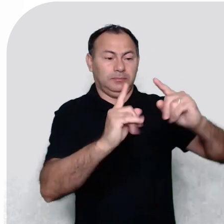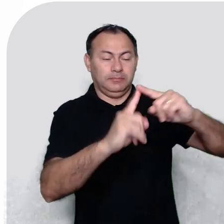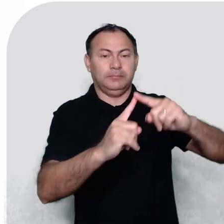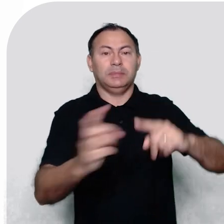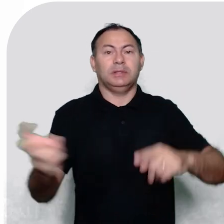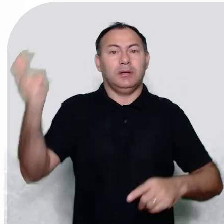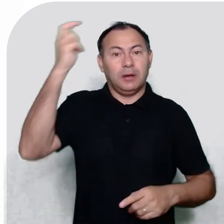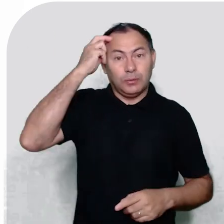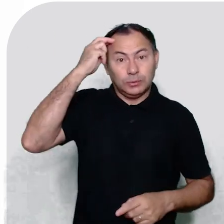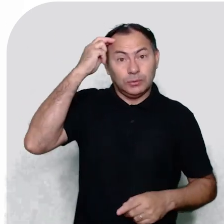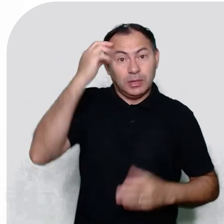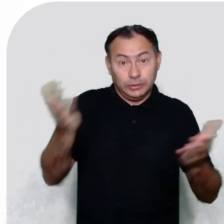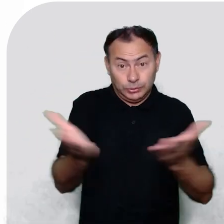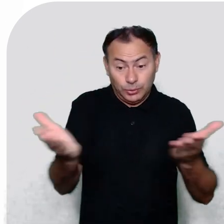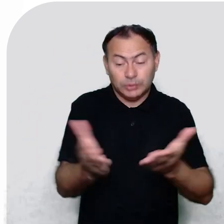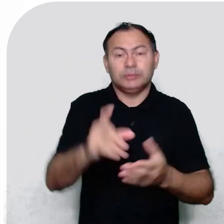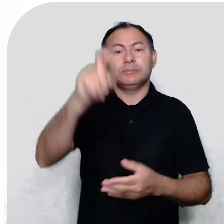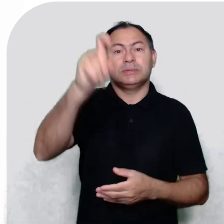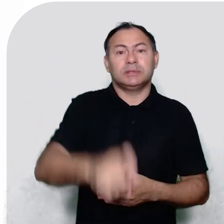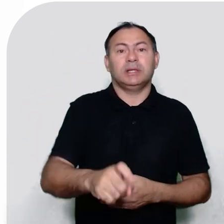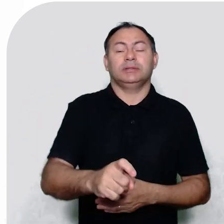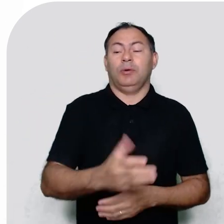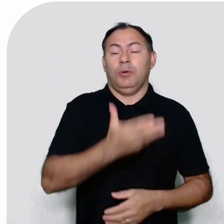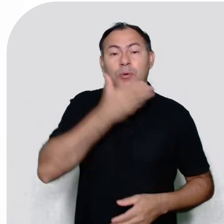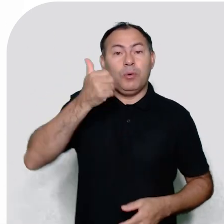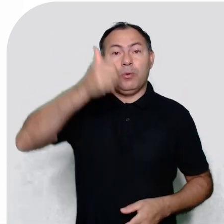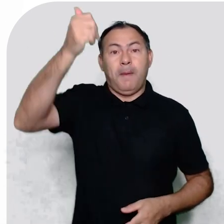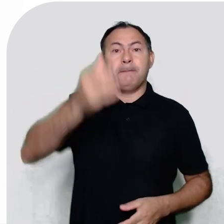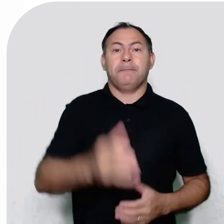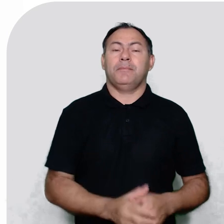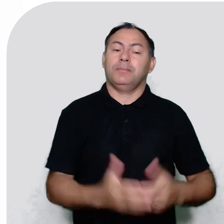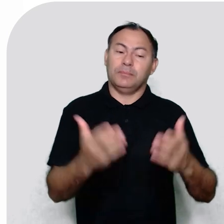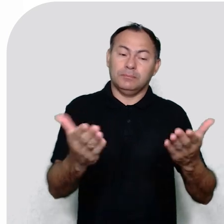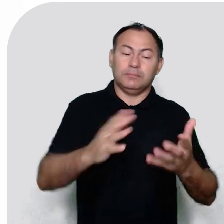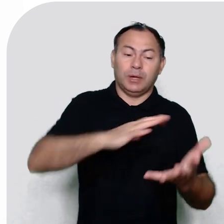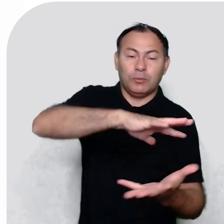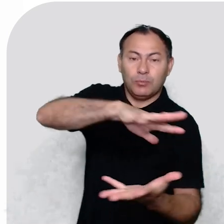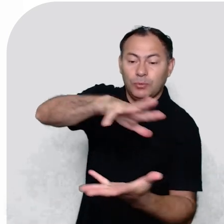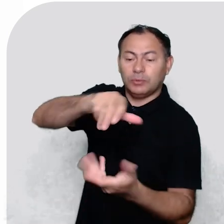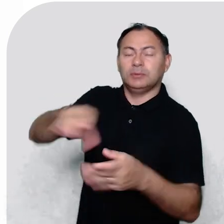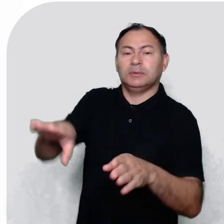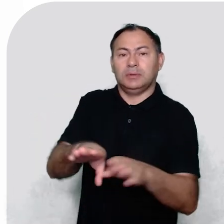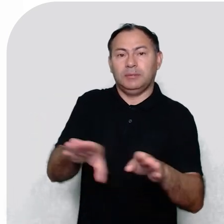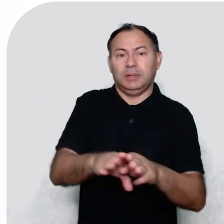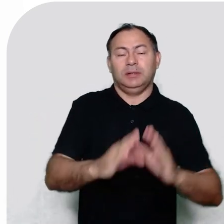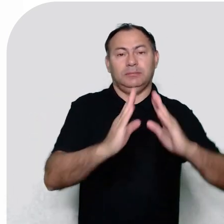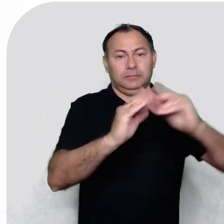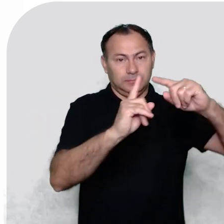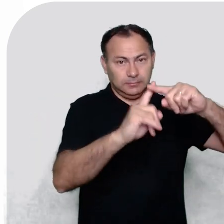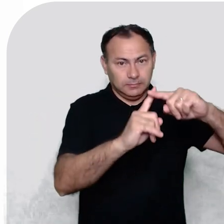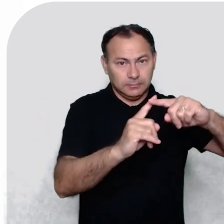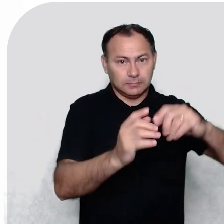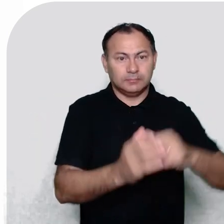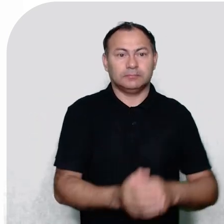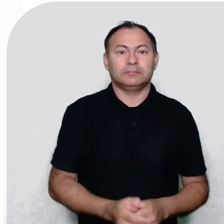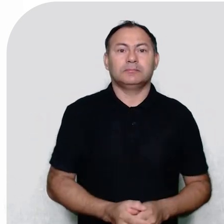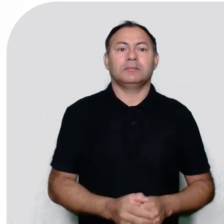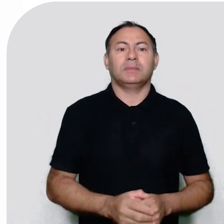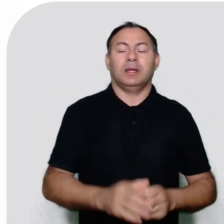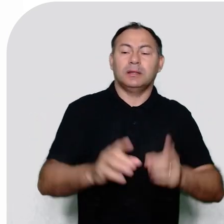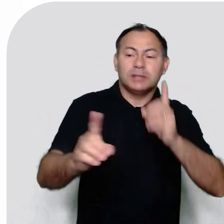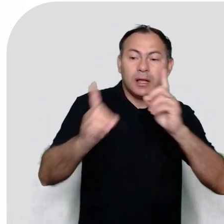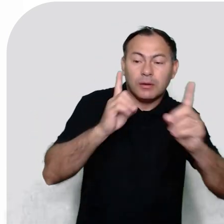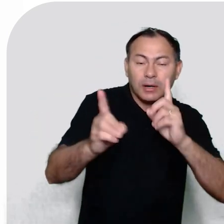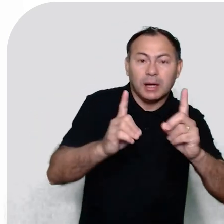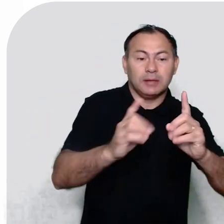e a cultura moderna seja enriquecedor, tanto para o mundo quanto para a Igreja. Para dialogar,